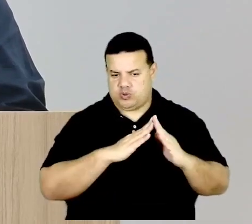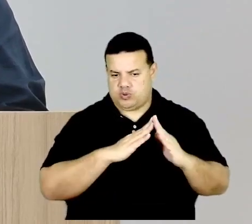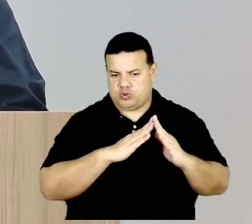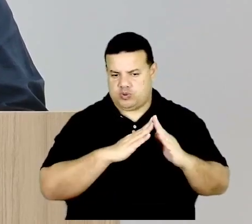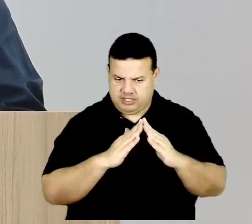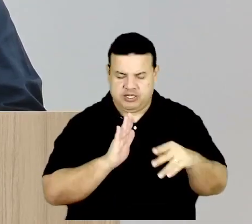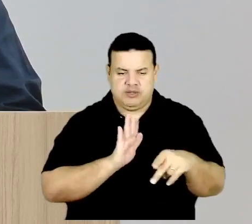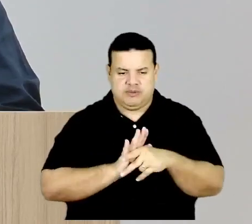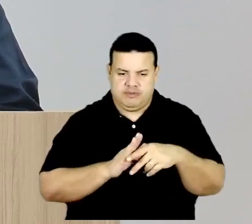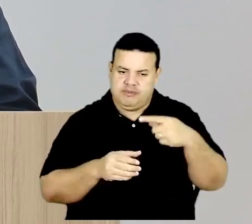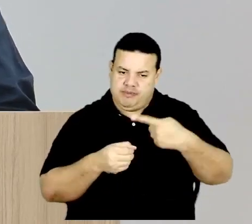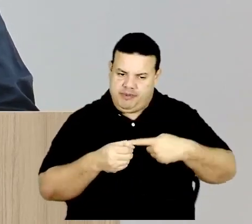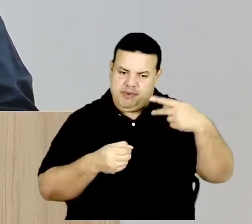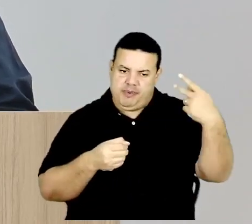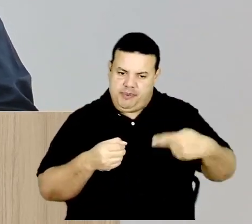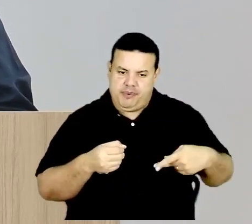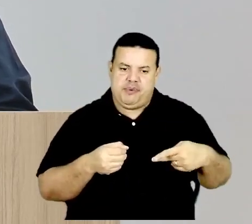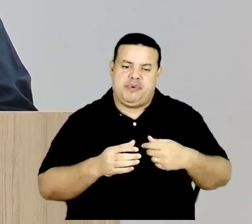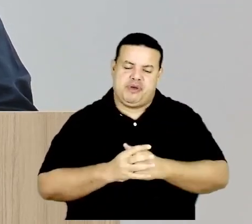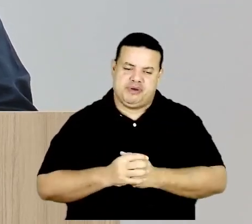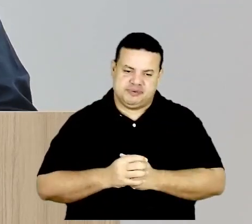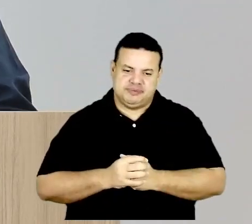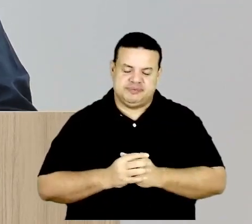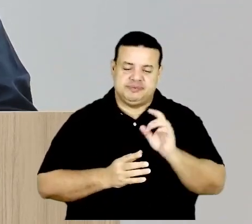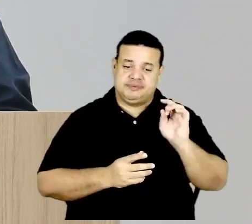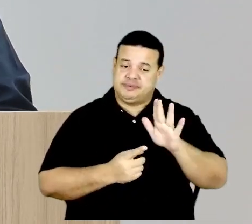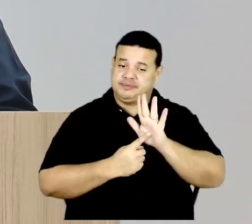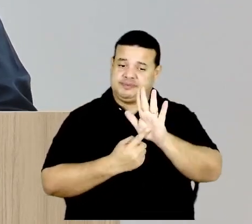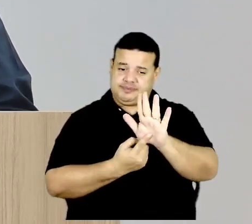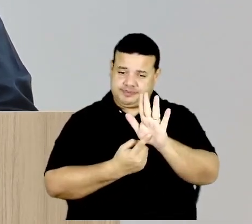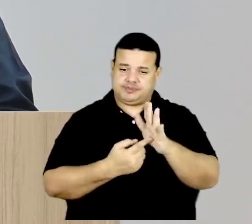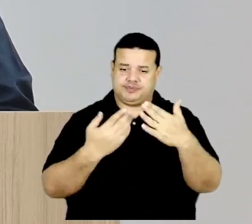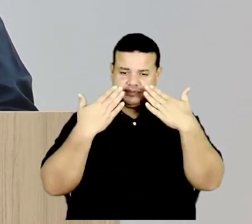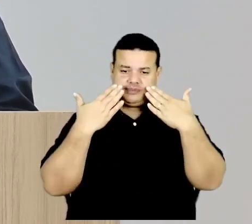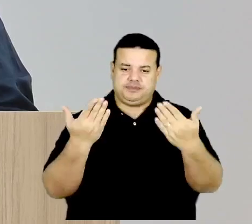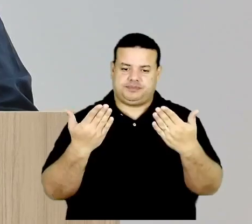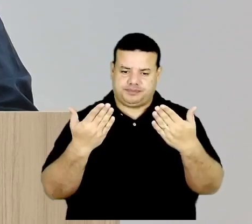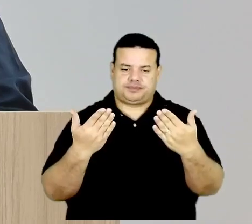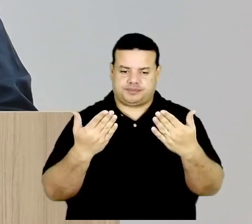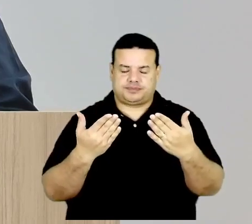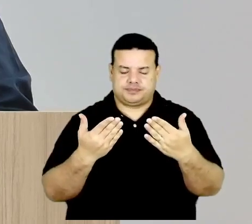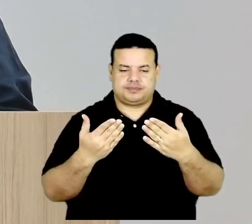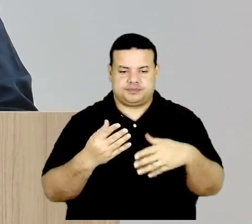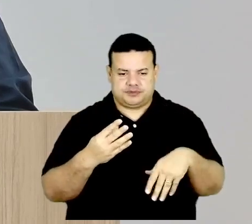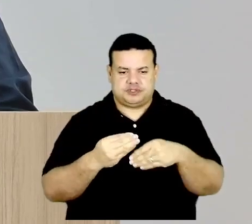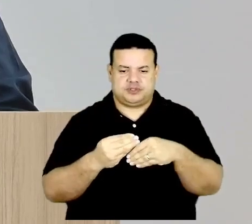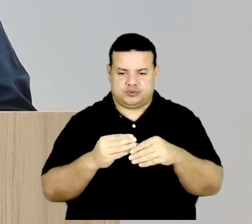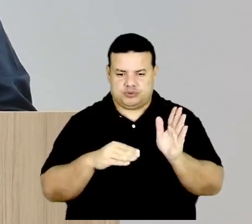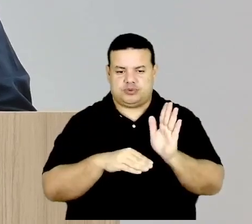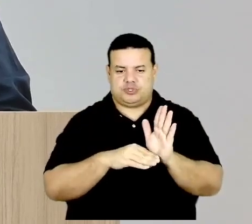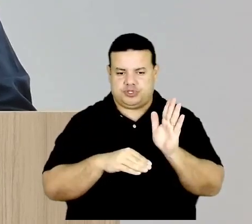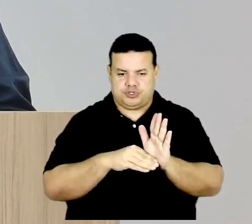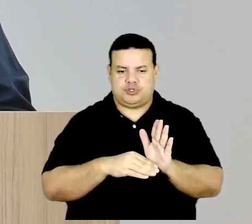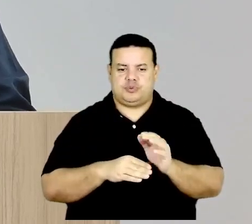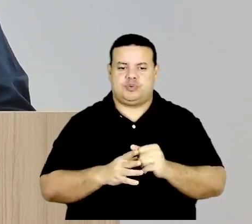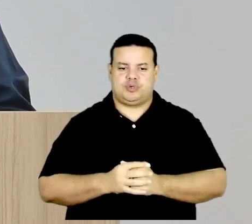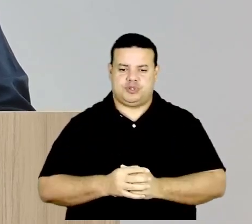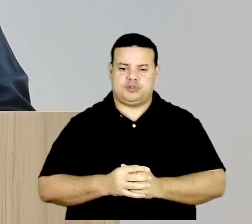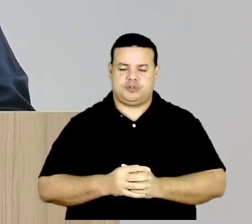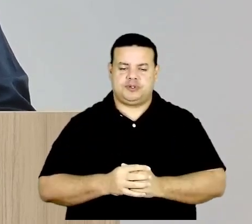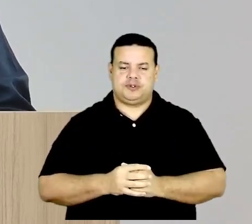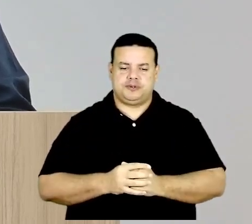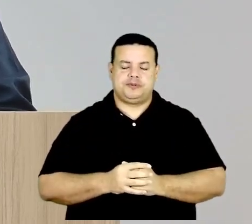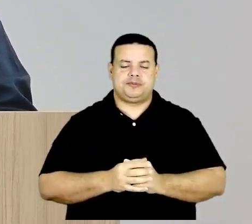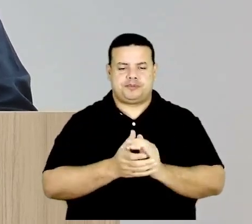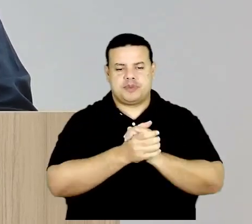tá só para fazer um apontamento Beto para poder contribuir com isso tá você tá quer te parabenizar pela iniciativa